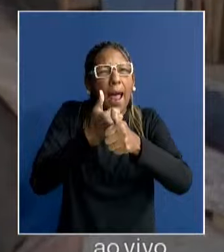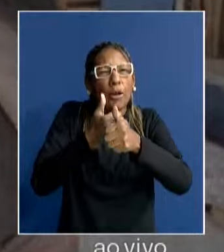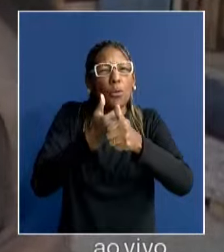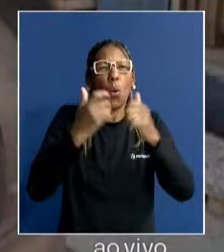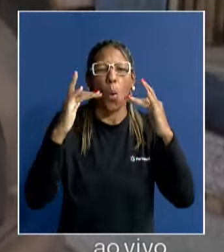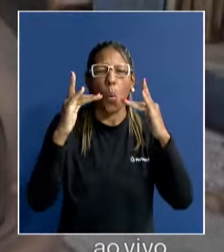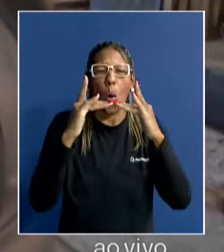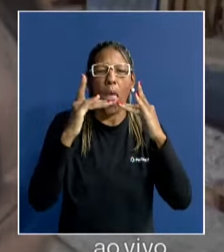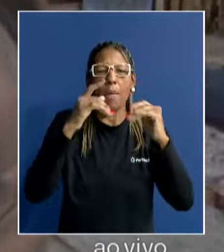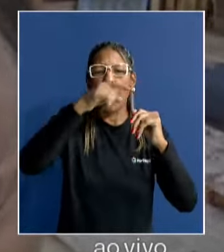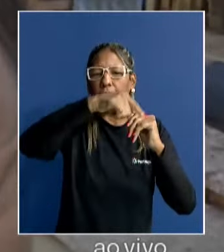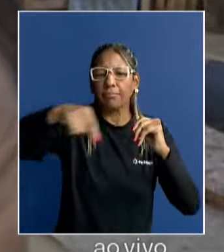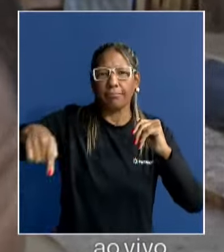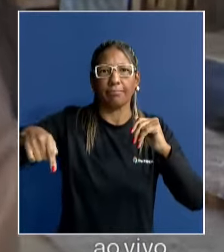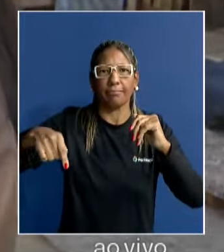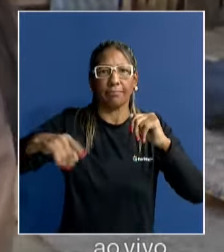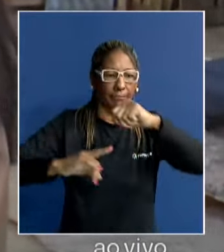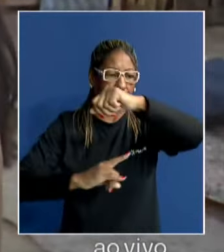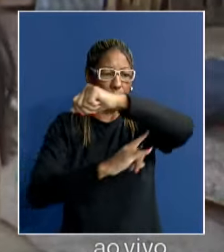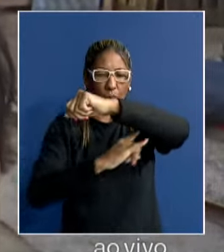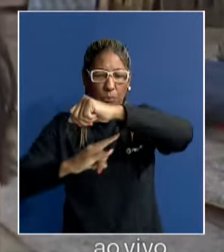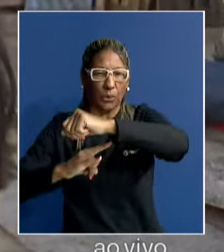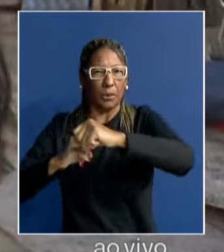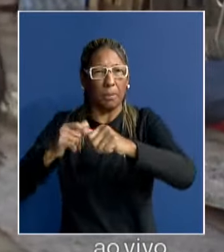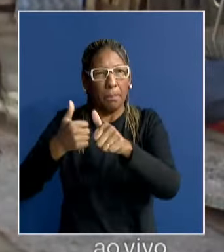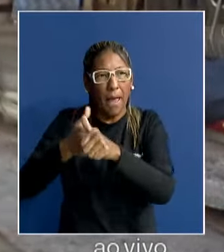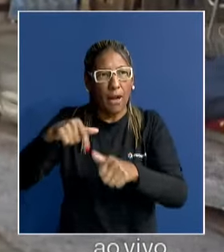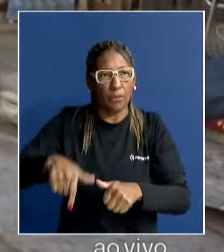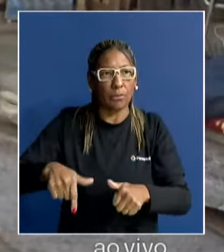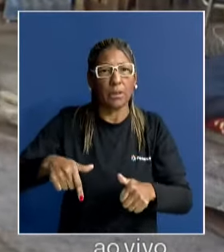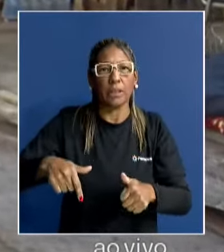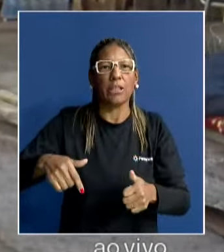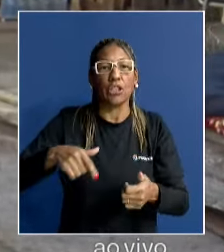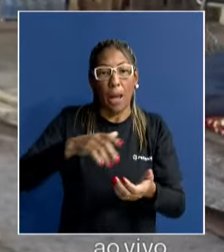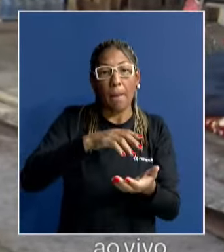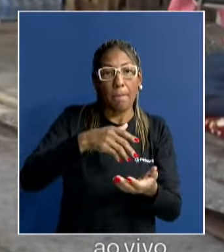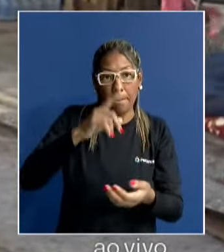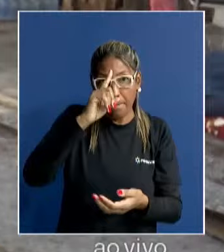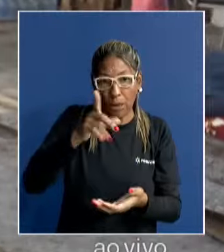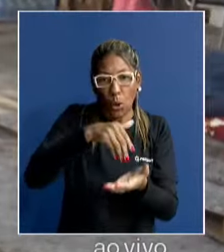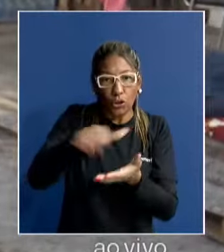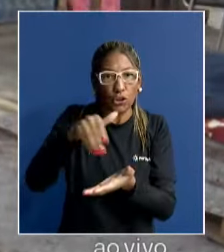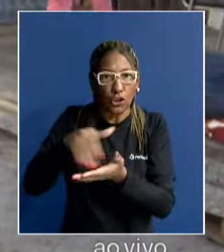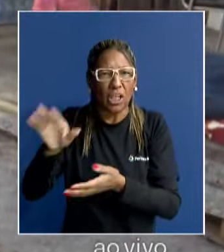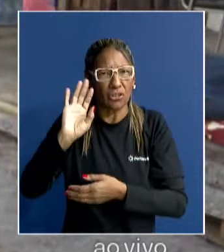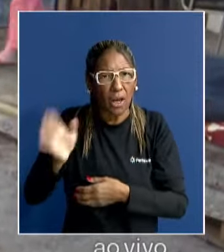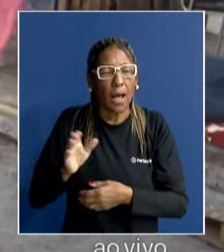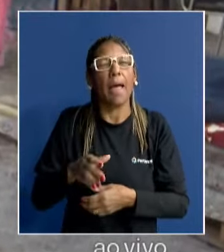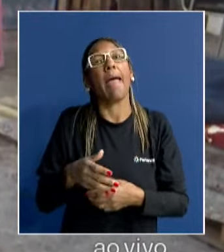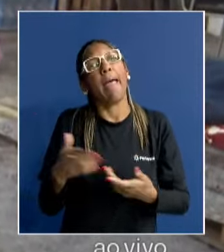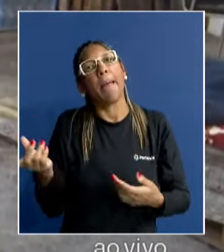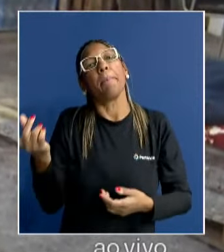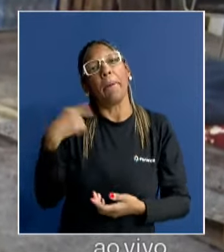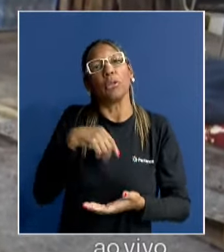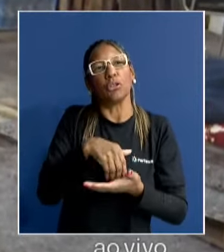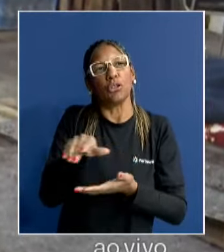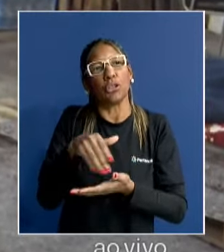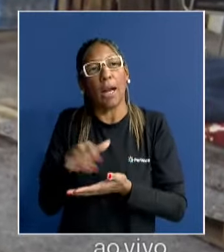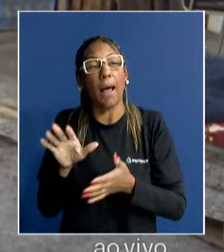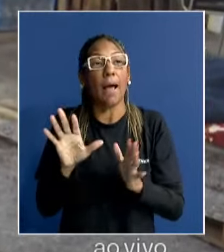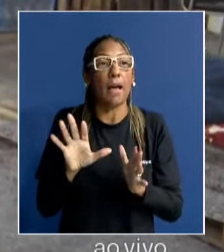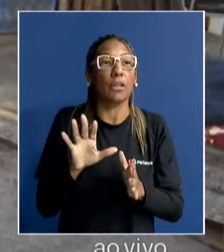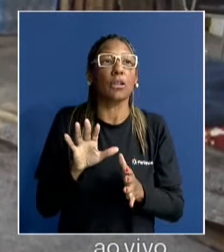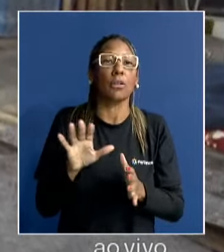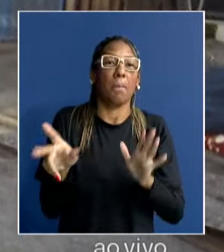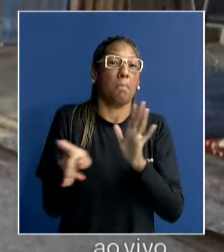Vocês já deveriam ter sido retirados ali, ainda não foram, né? Ali já era pra nós não estar mais ali, já era pra nós estar com a